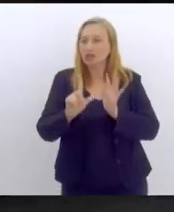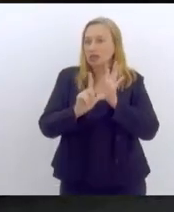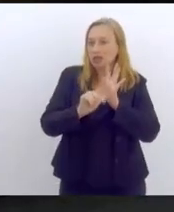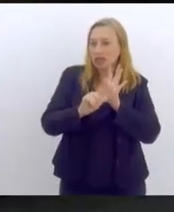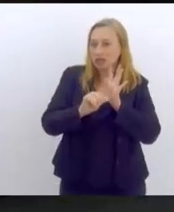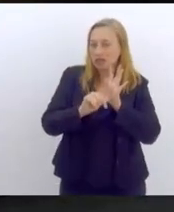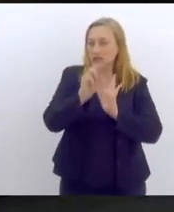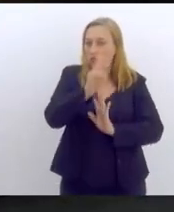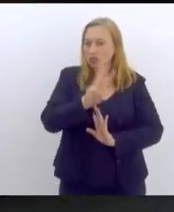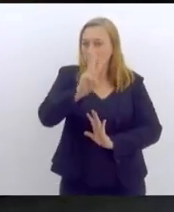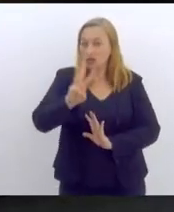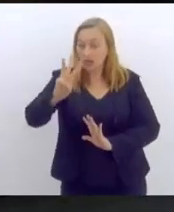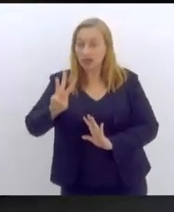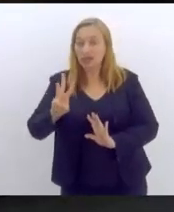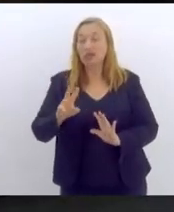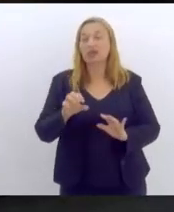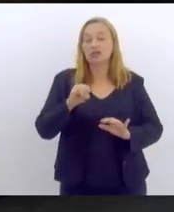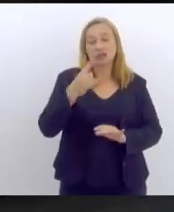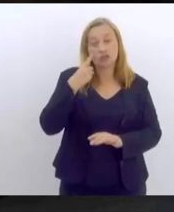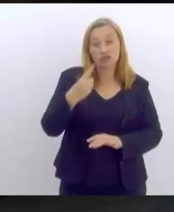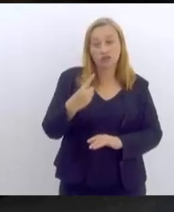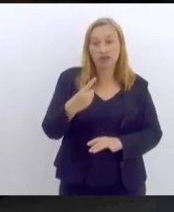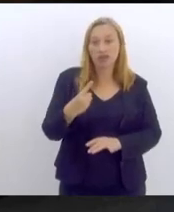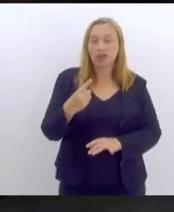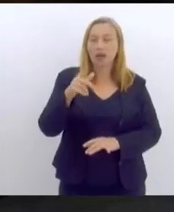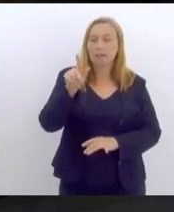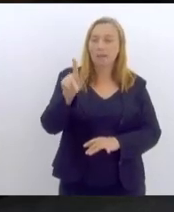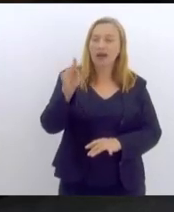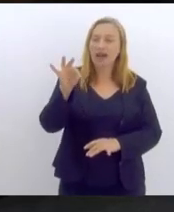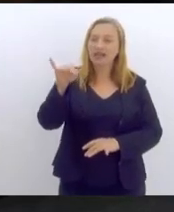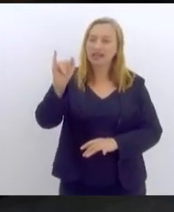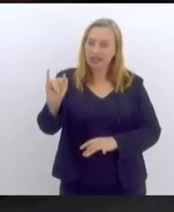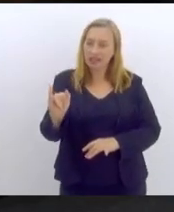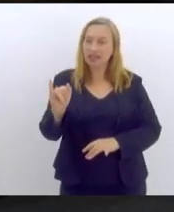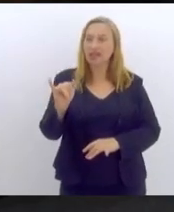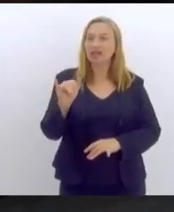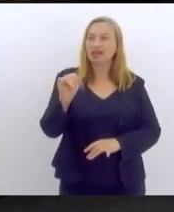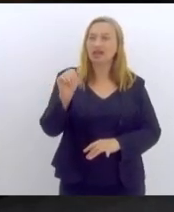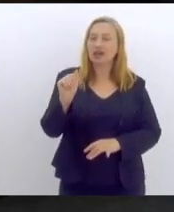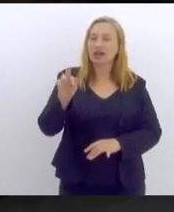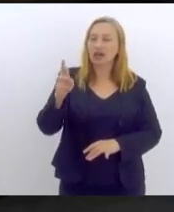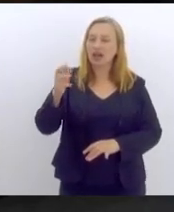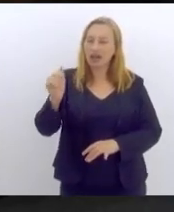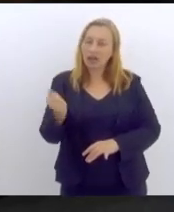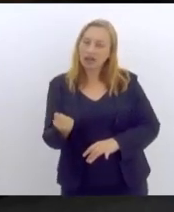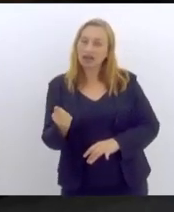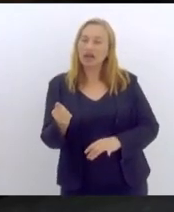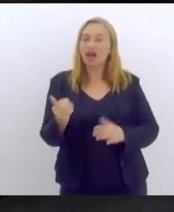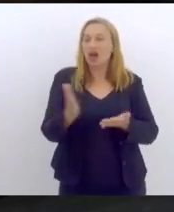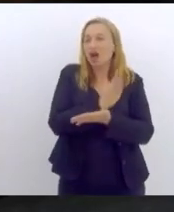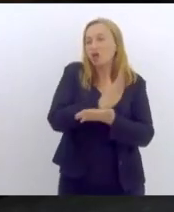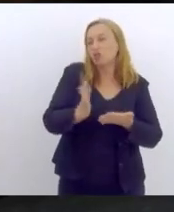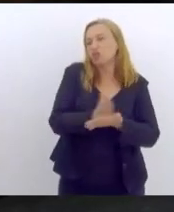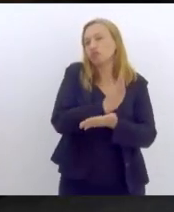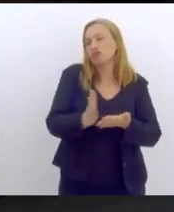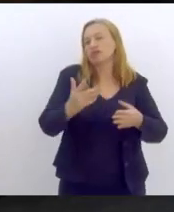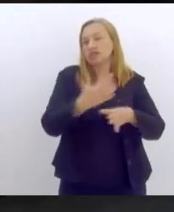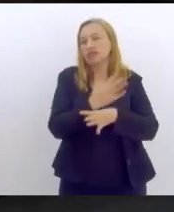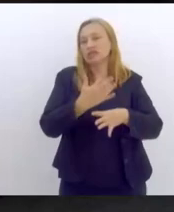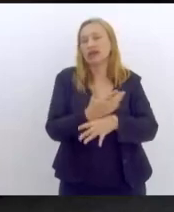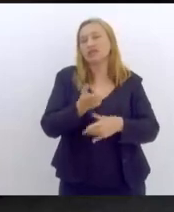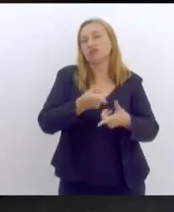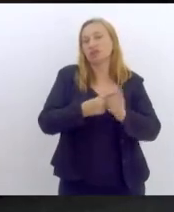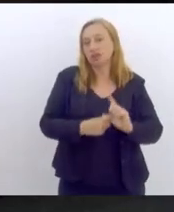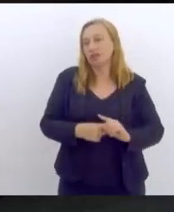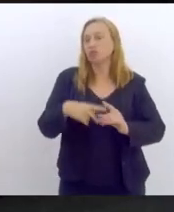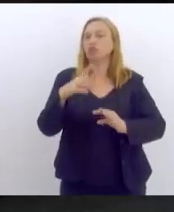site dessa instituição. Se você pega, por exemplo, Paraty, Angra dos Reis, alguns pontos, inclusive cidades que dependem do turismo